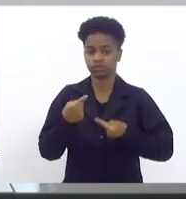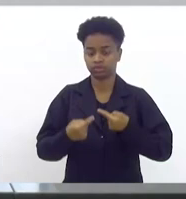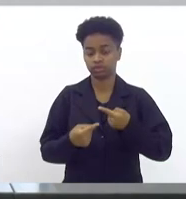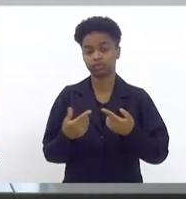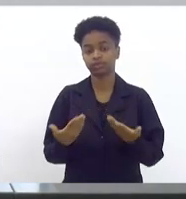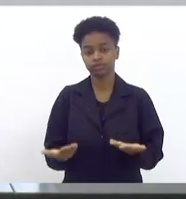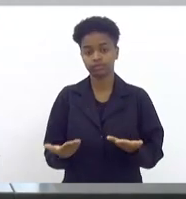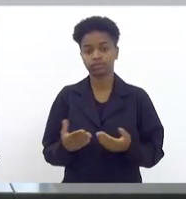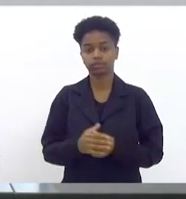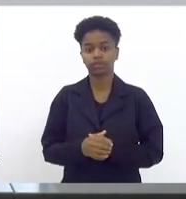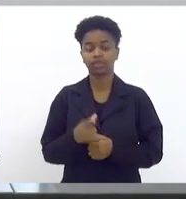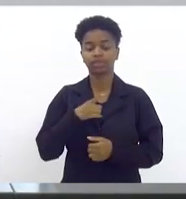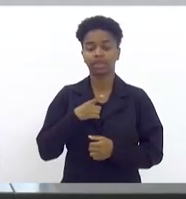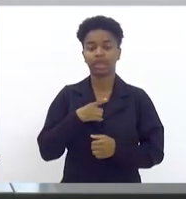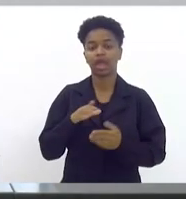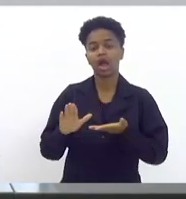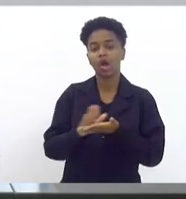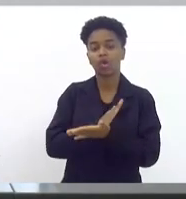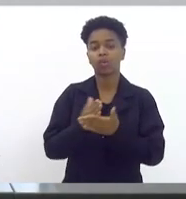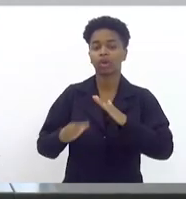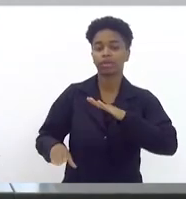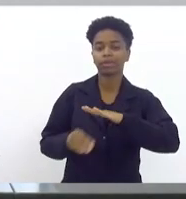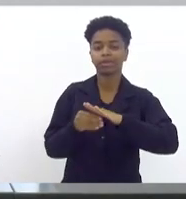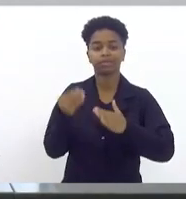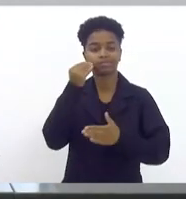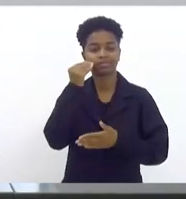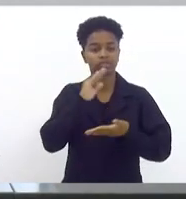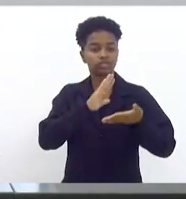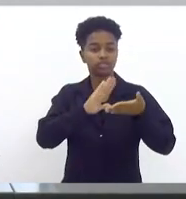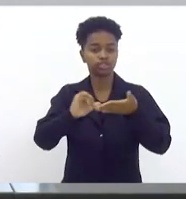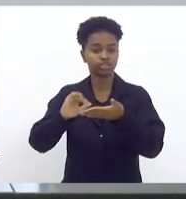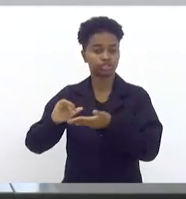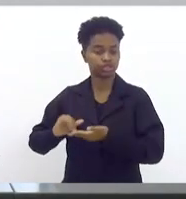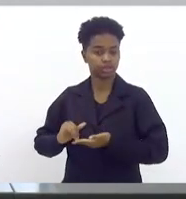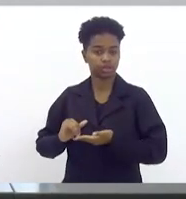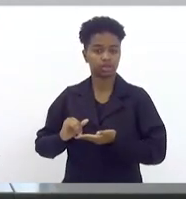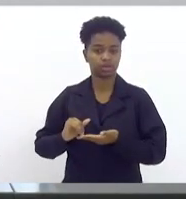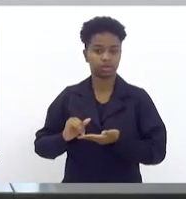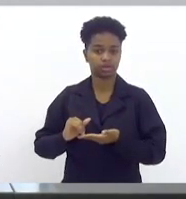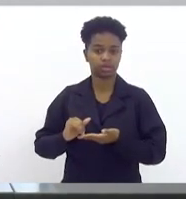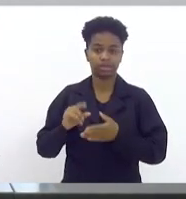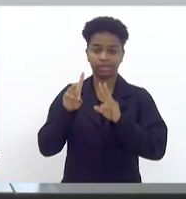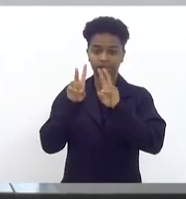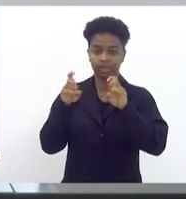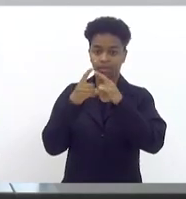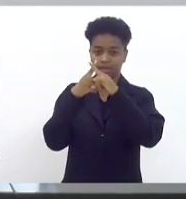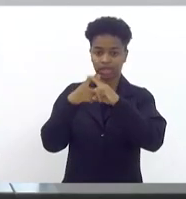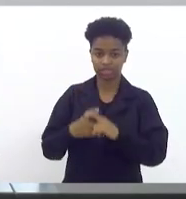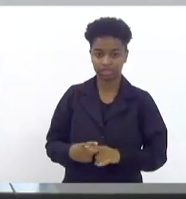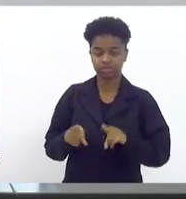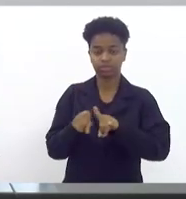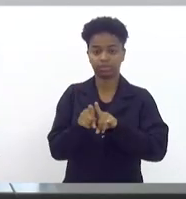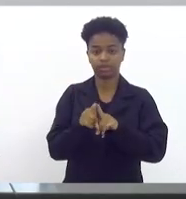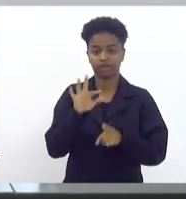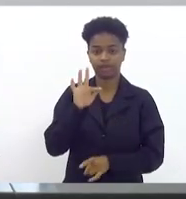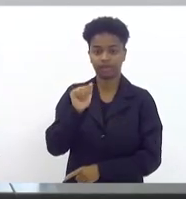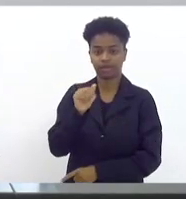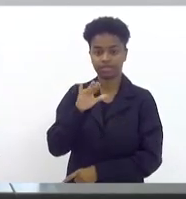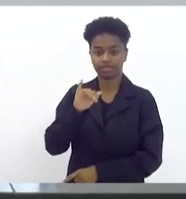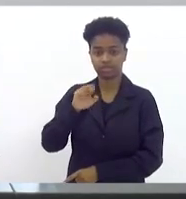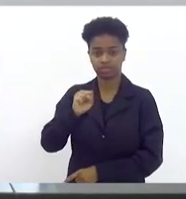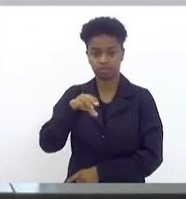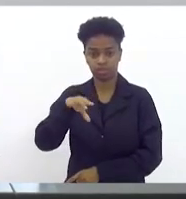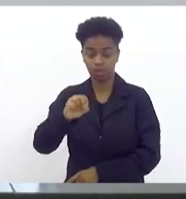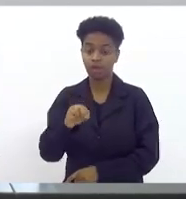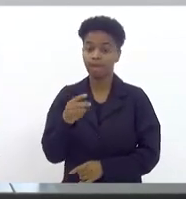Havia emendas no sentido de suprimir o nazismo e o fascismo do artigo 1º. Só